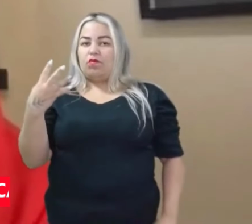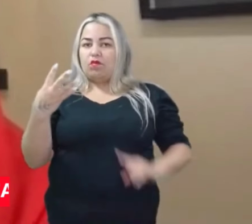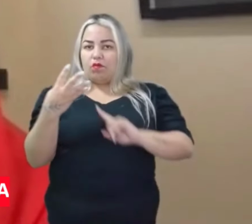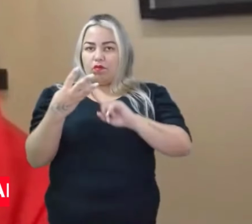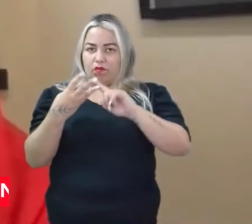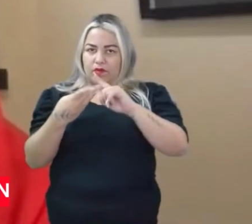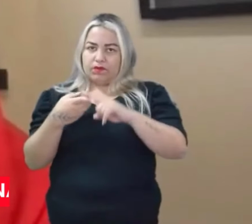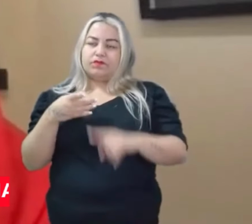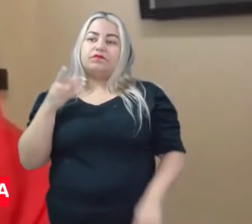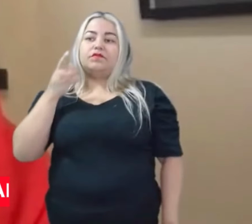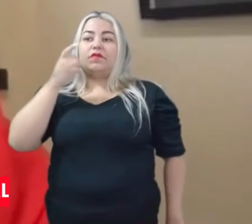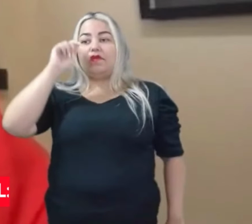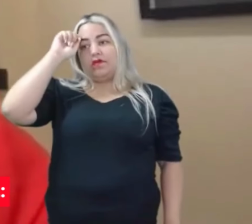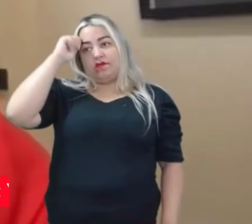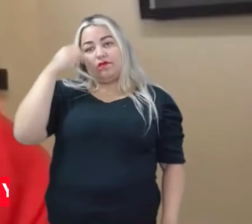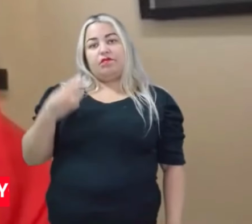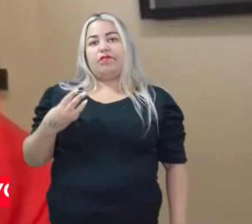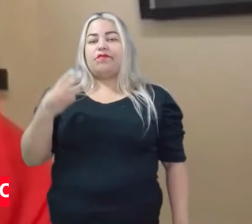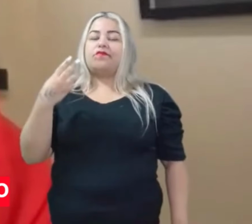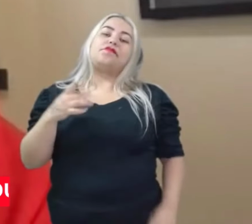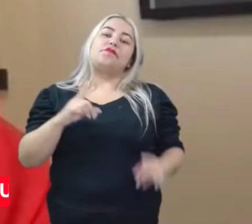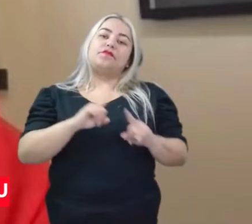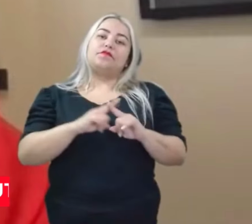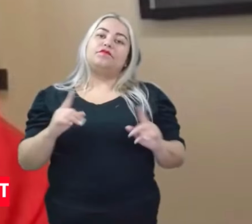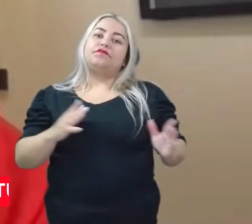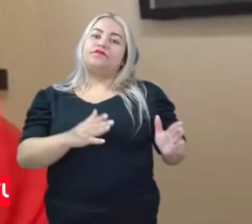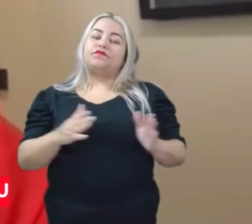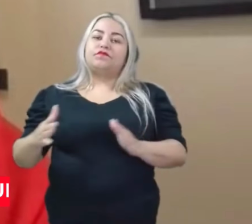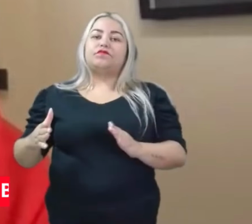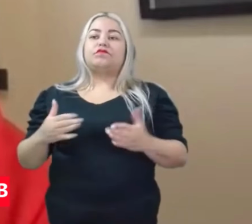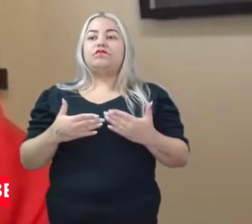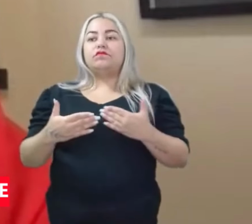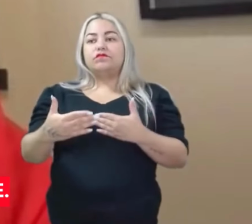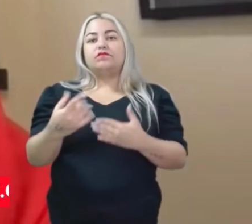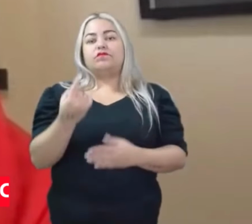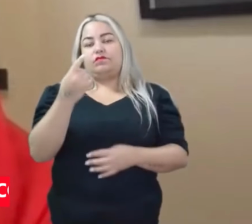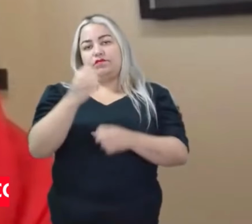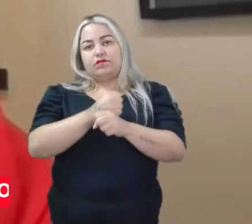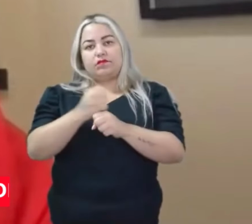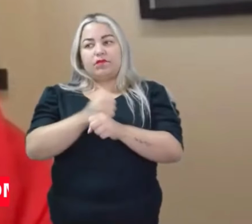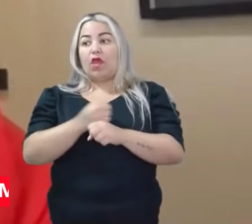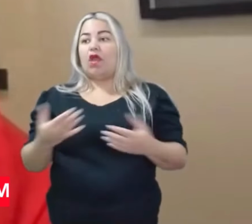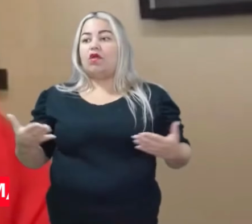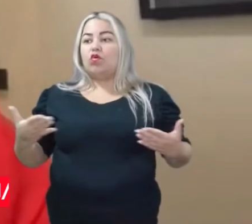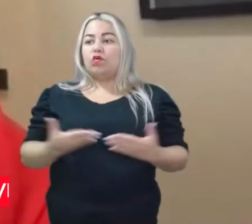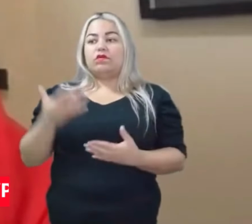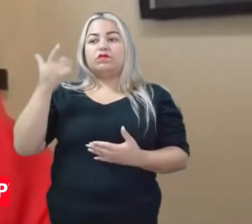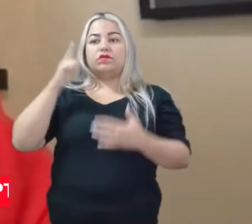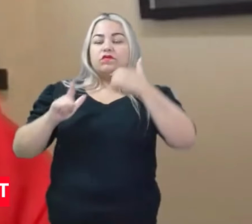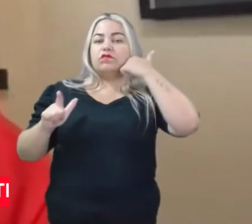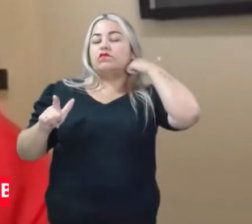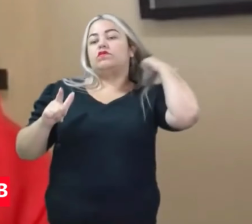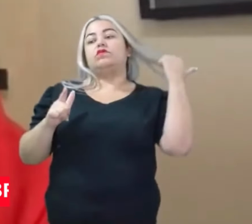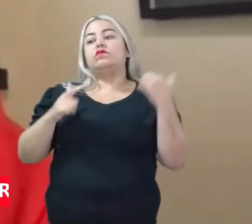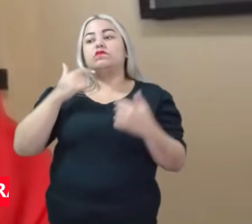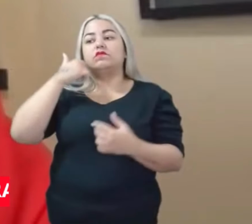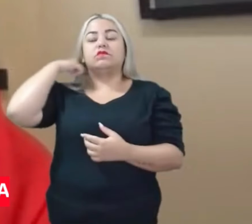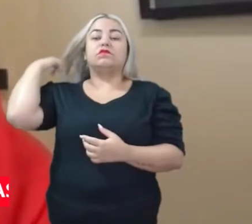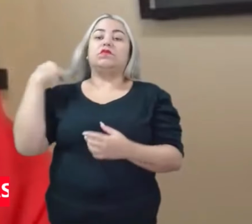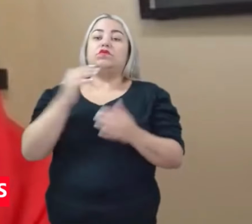parlamentares negras, nós agora somos 3, mas esse processo foi iniciado há mais de um ano, e agora a gente conseguiu, depois de muito escuta, uma